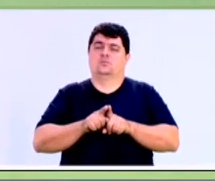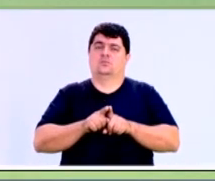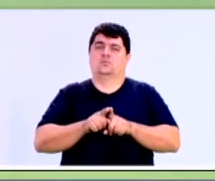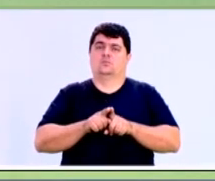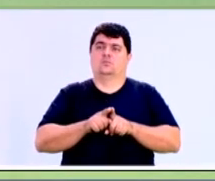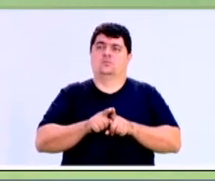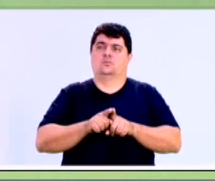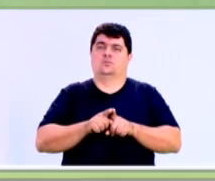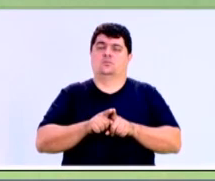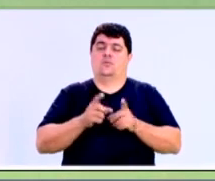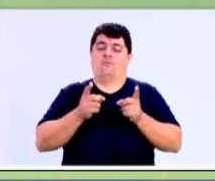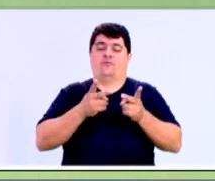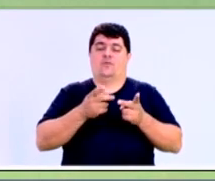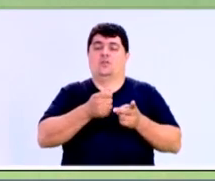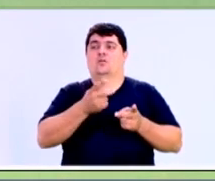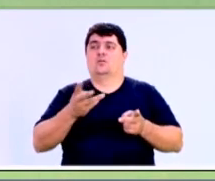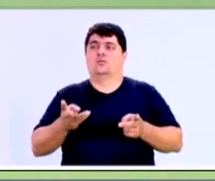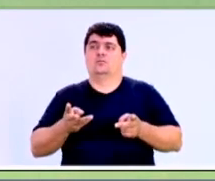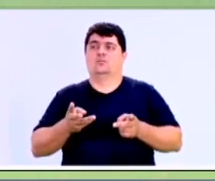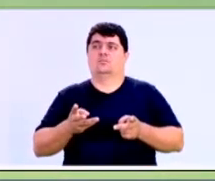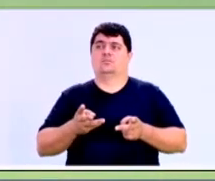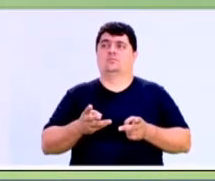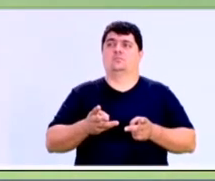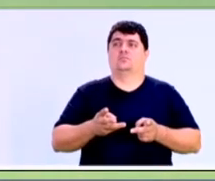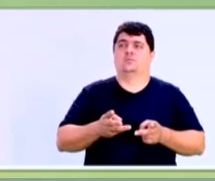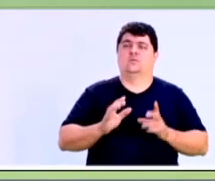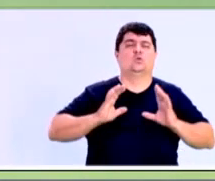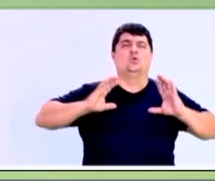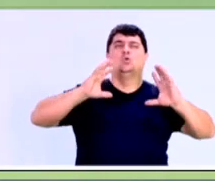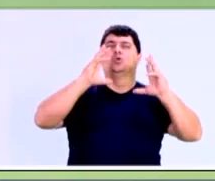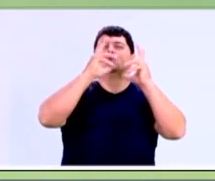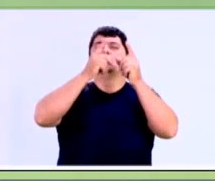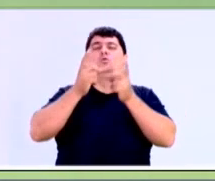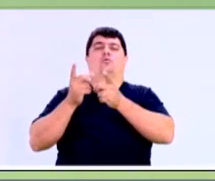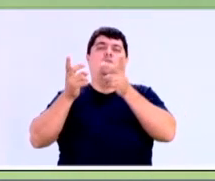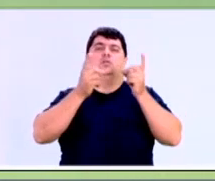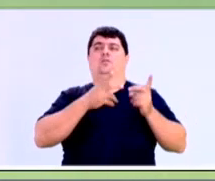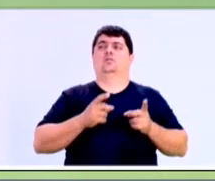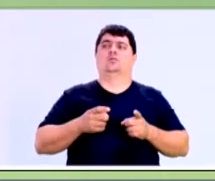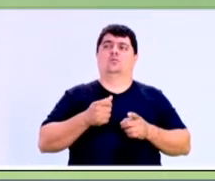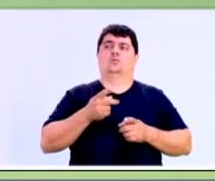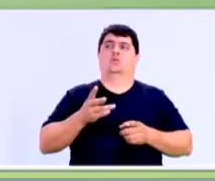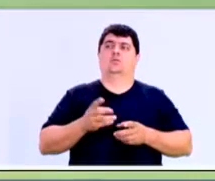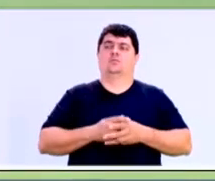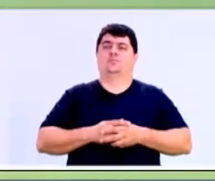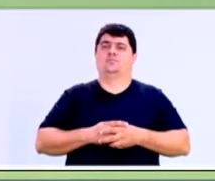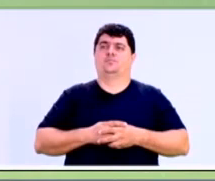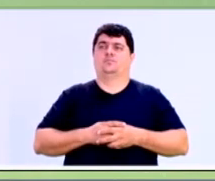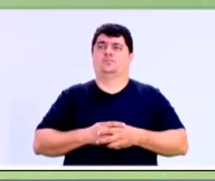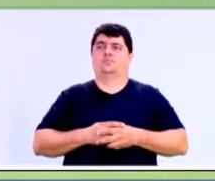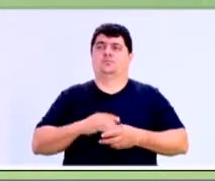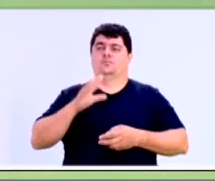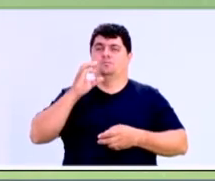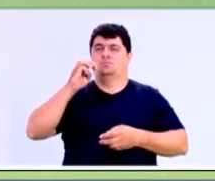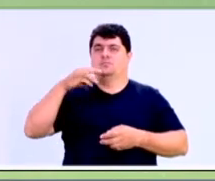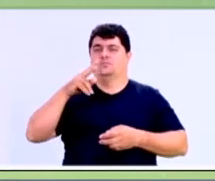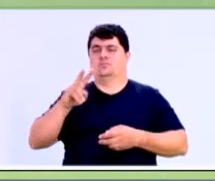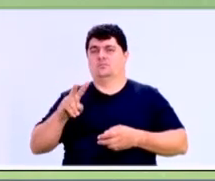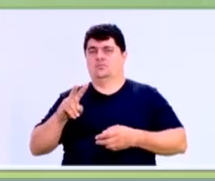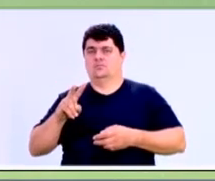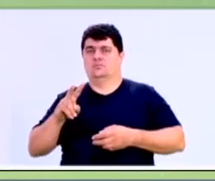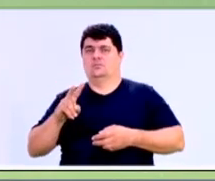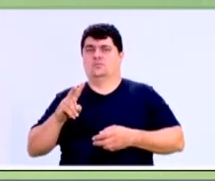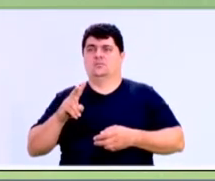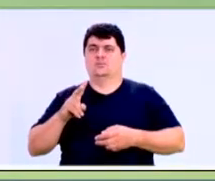minhas vendas. Vendas brutas, que é tudo aquilo que eu vendi, correto? Como o CMV, como os custos